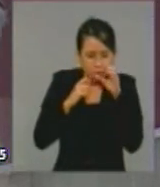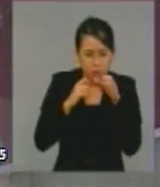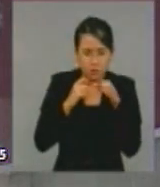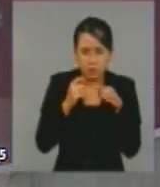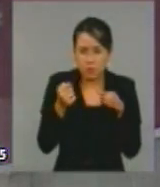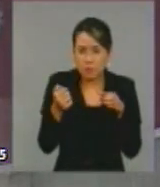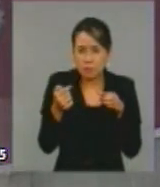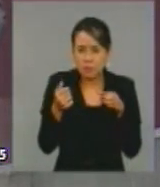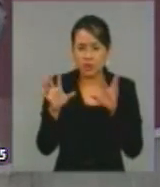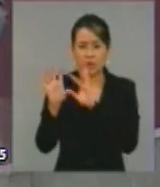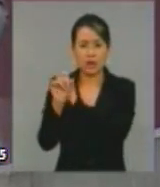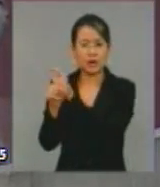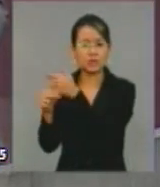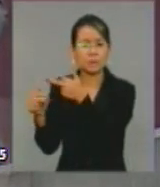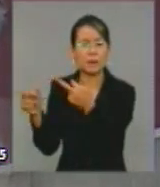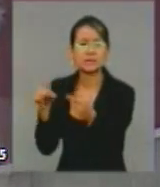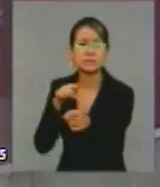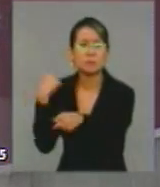tudo morrer,